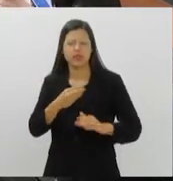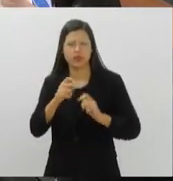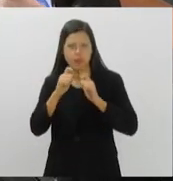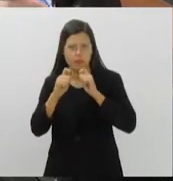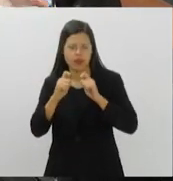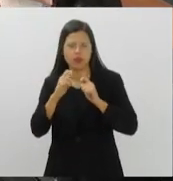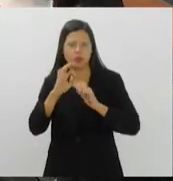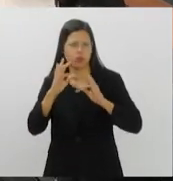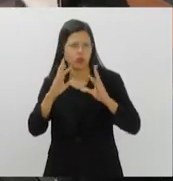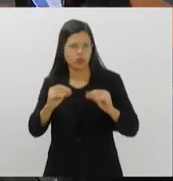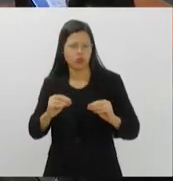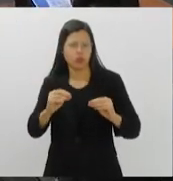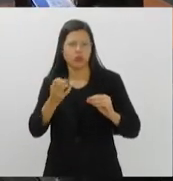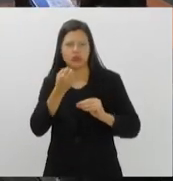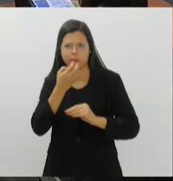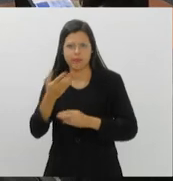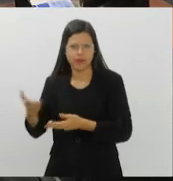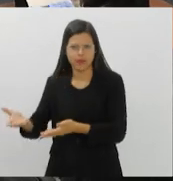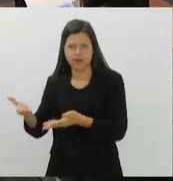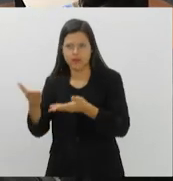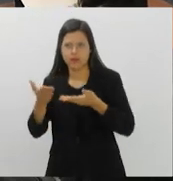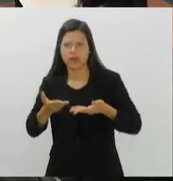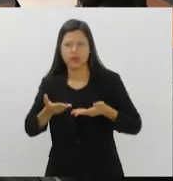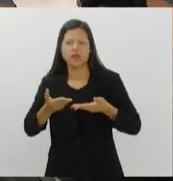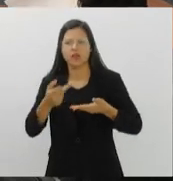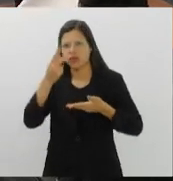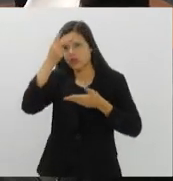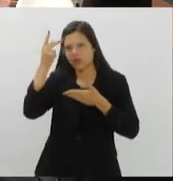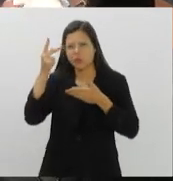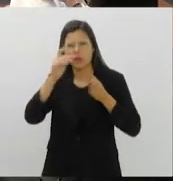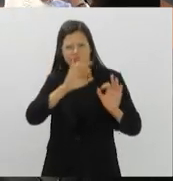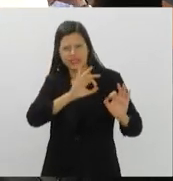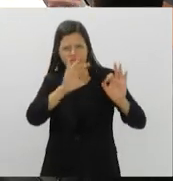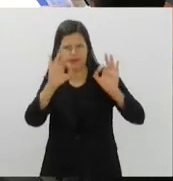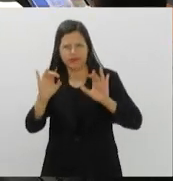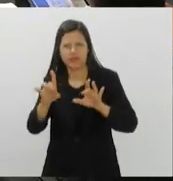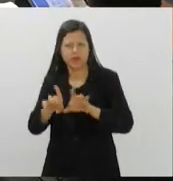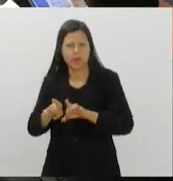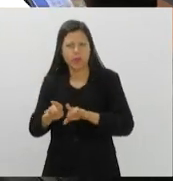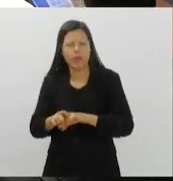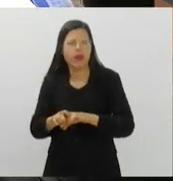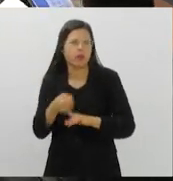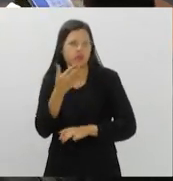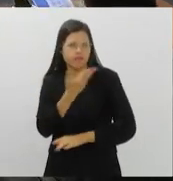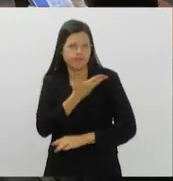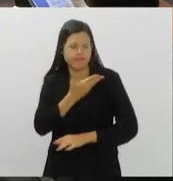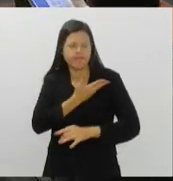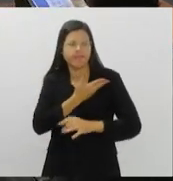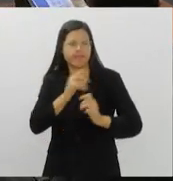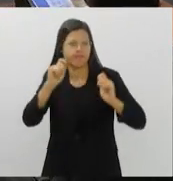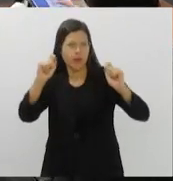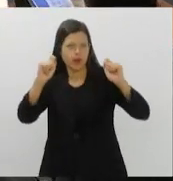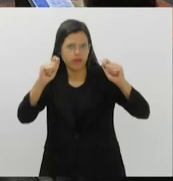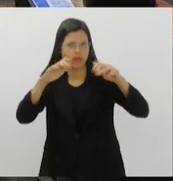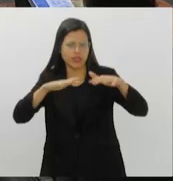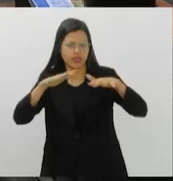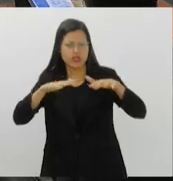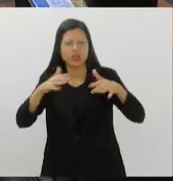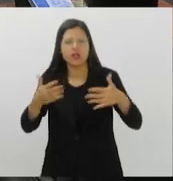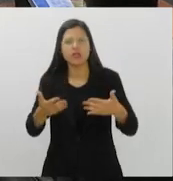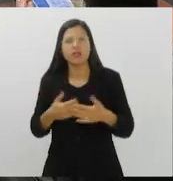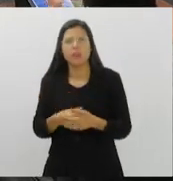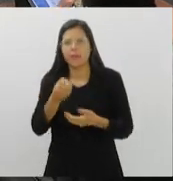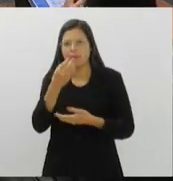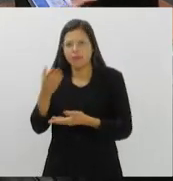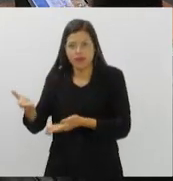bem-vindos. Nosso aquário também, os nossos amigos manifestantes. Sejam bem-vindos a este parlamento.